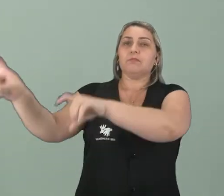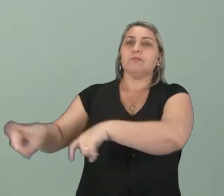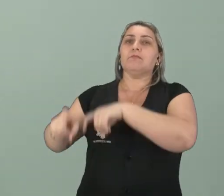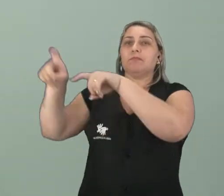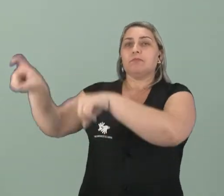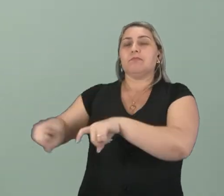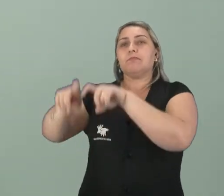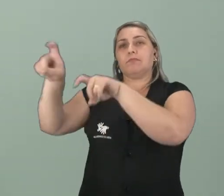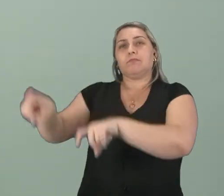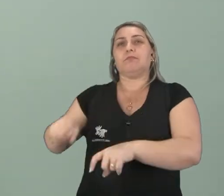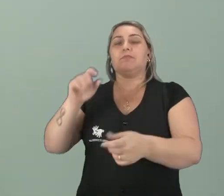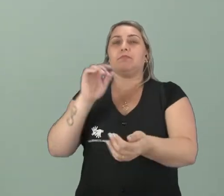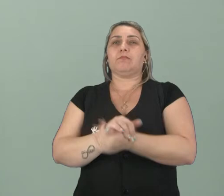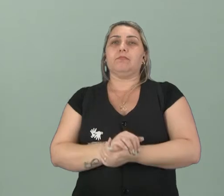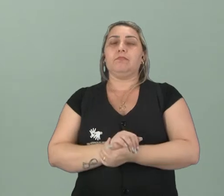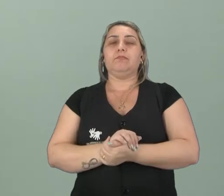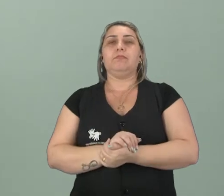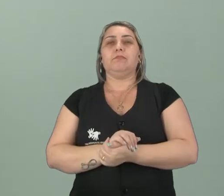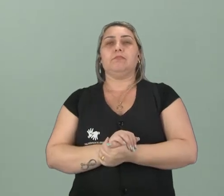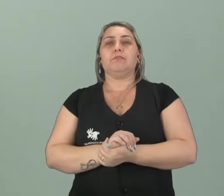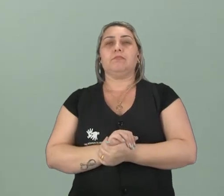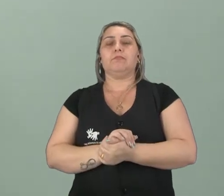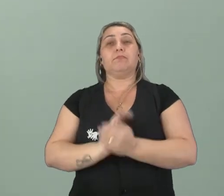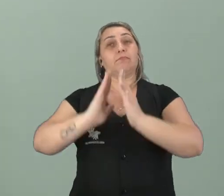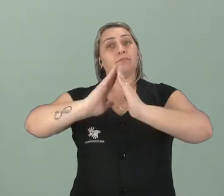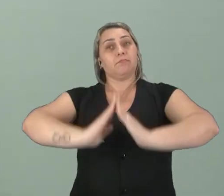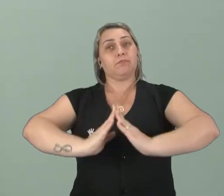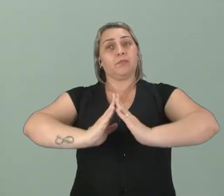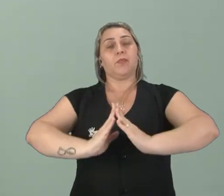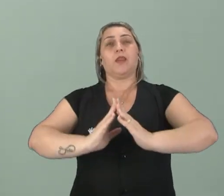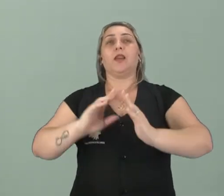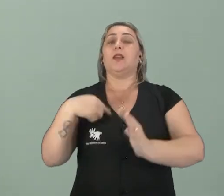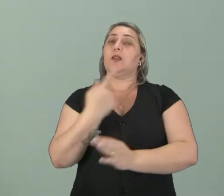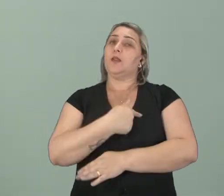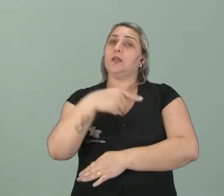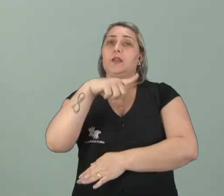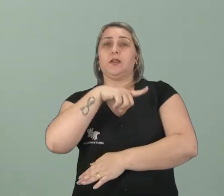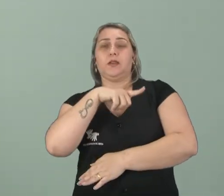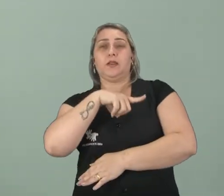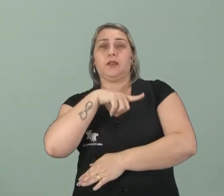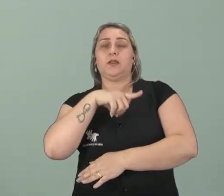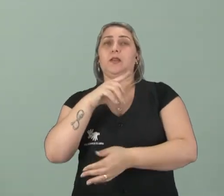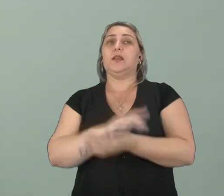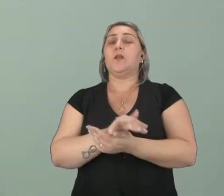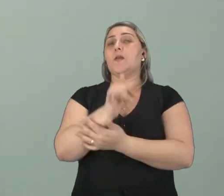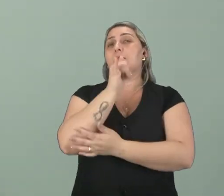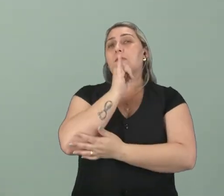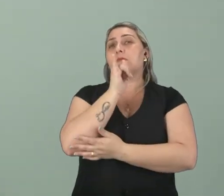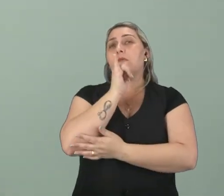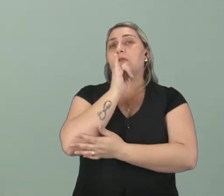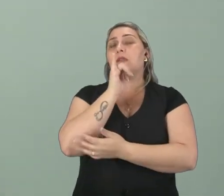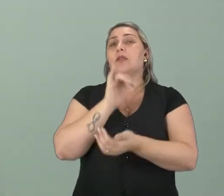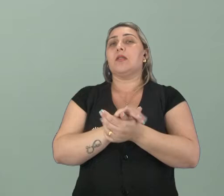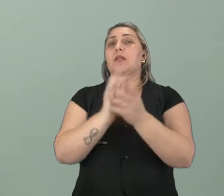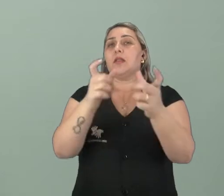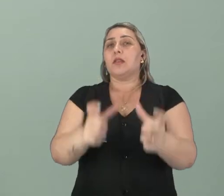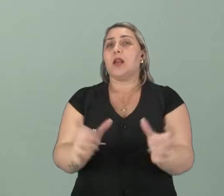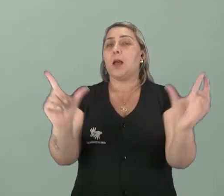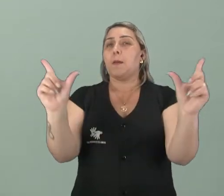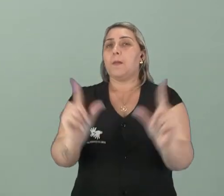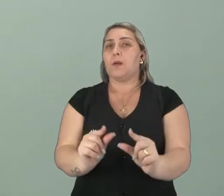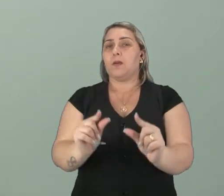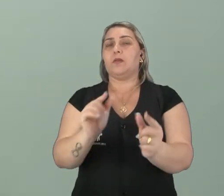rural se concentraram nelas. E aí a gente coloca aí como exemplo dessas áreas